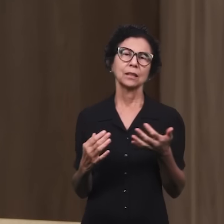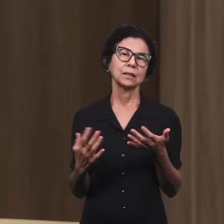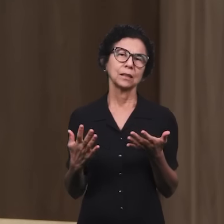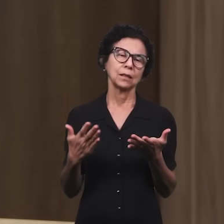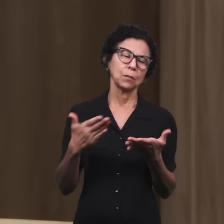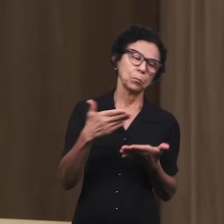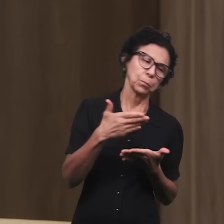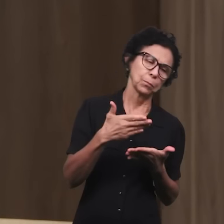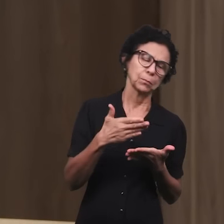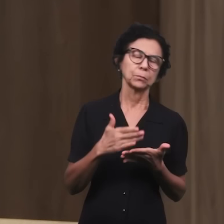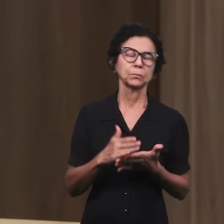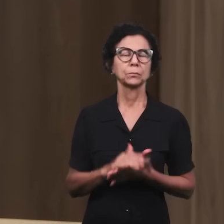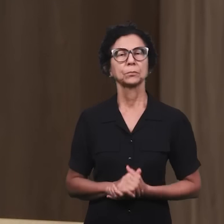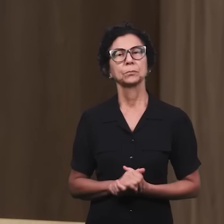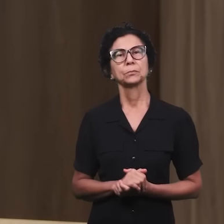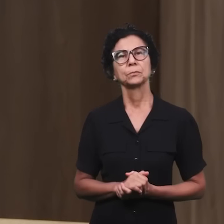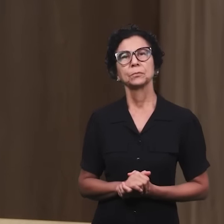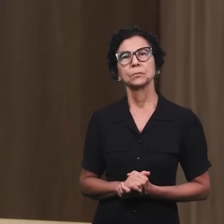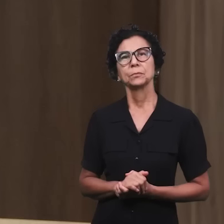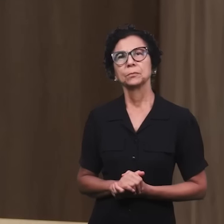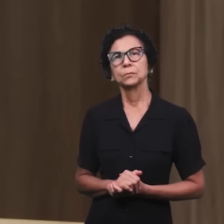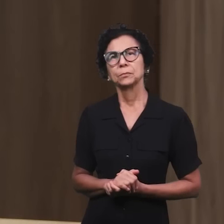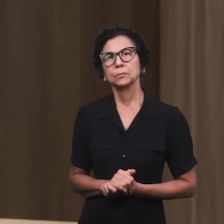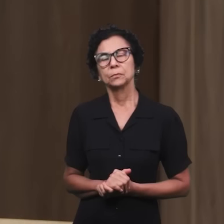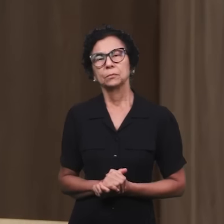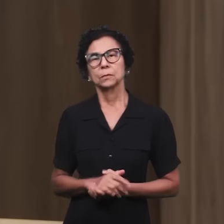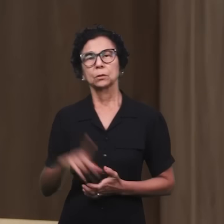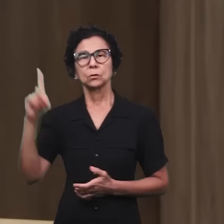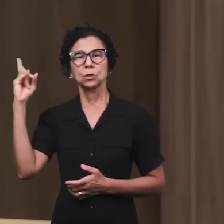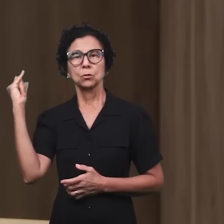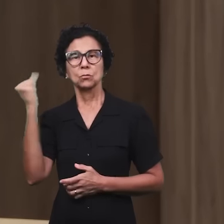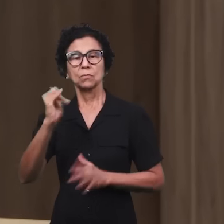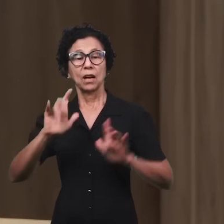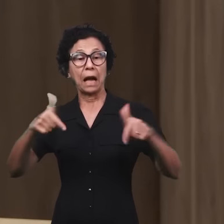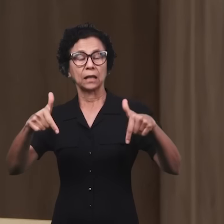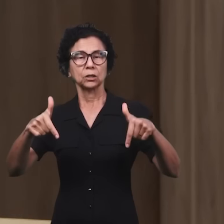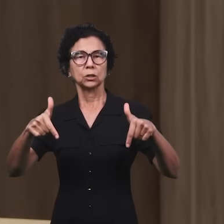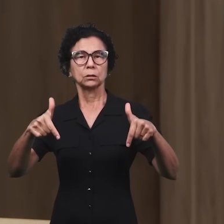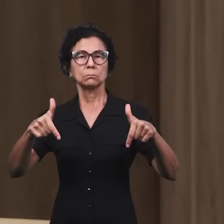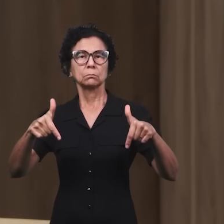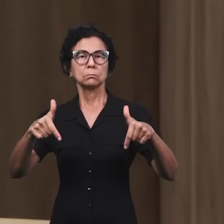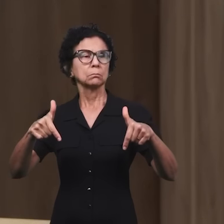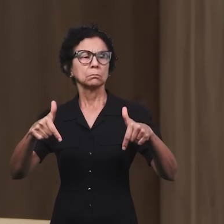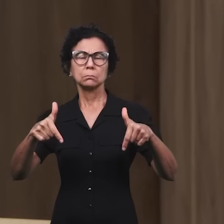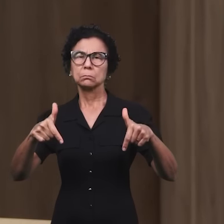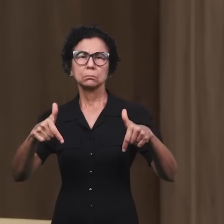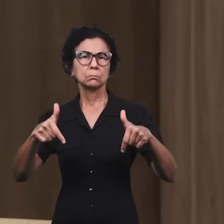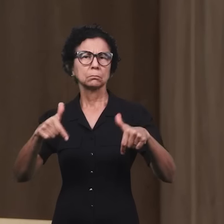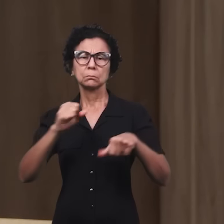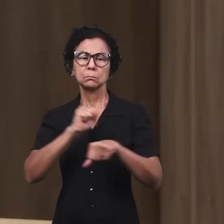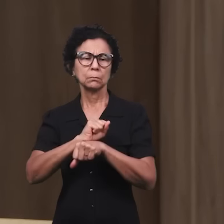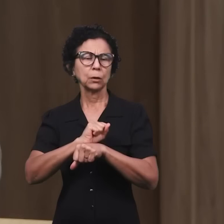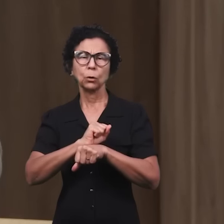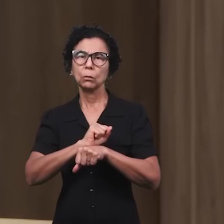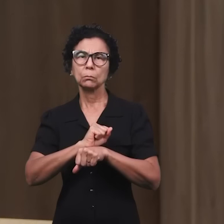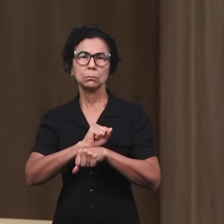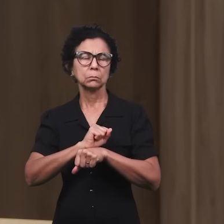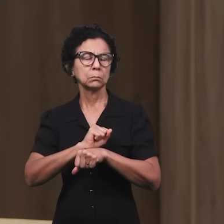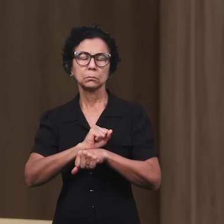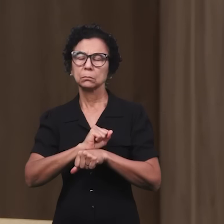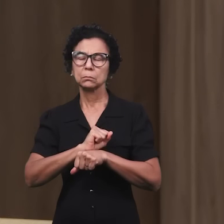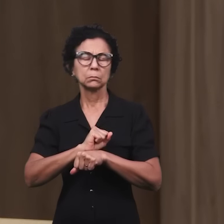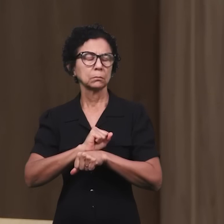assim, o toque, quando ele toca, para tudo. Quer dizer, não é uma coisa tão simples,